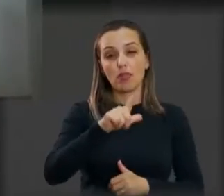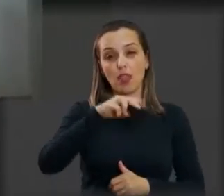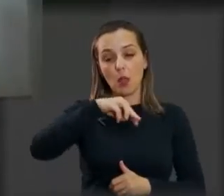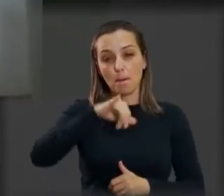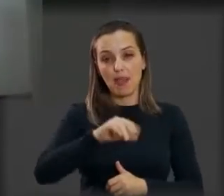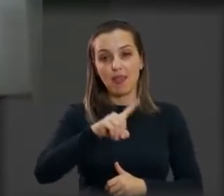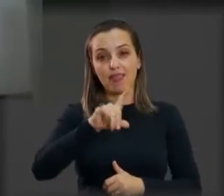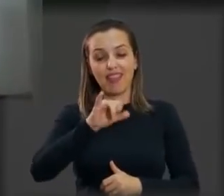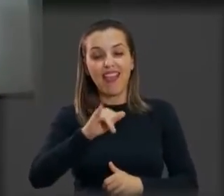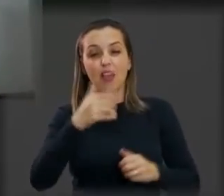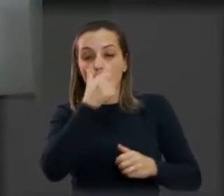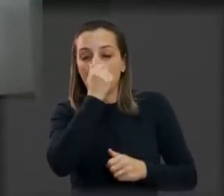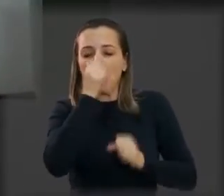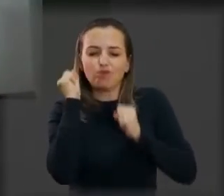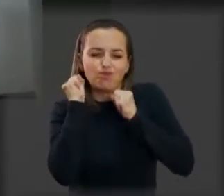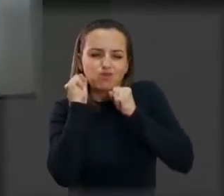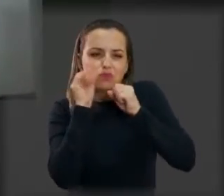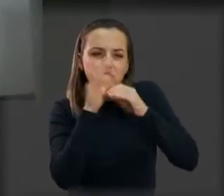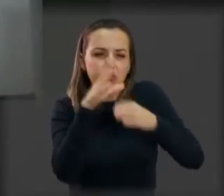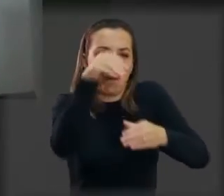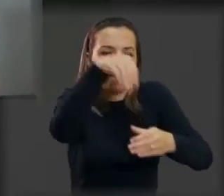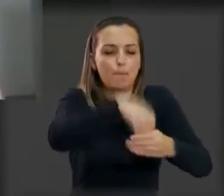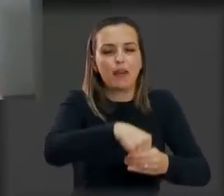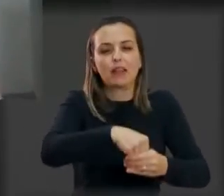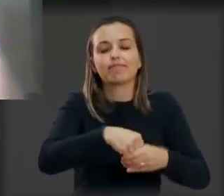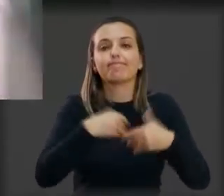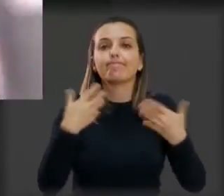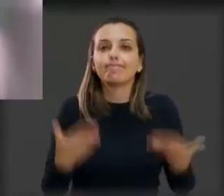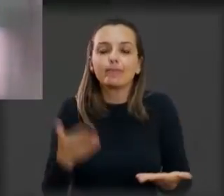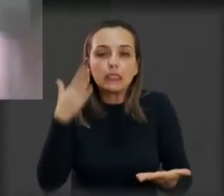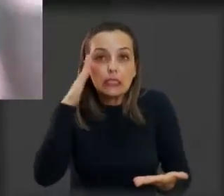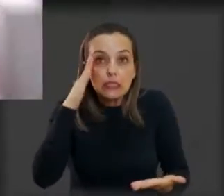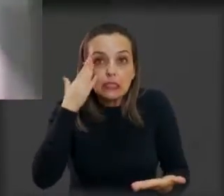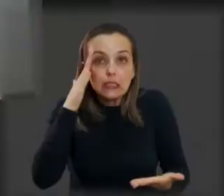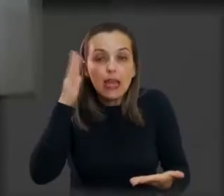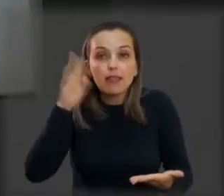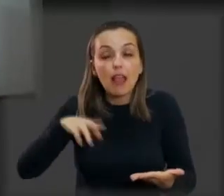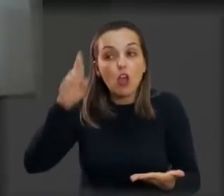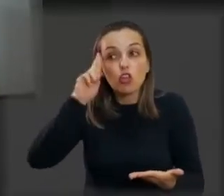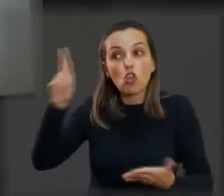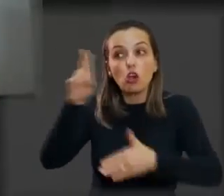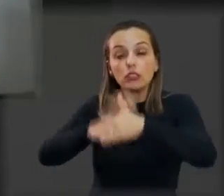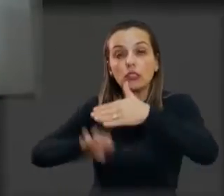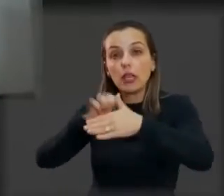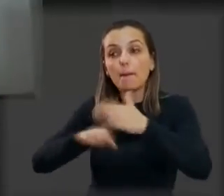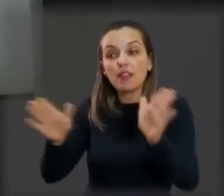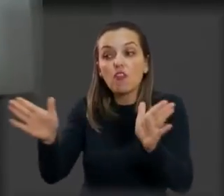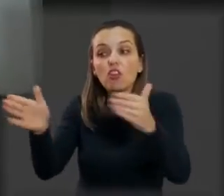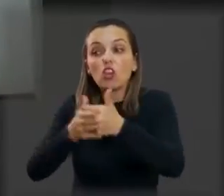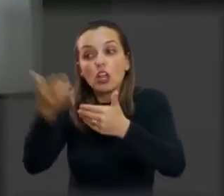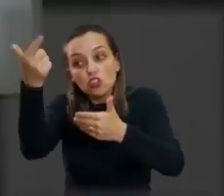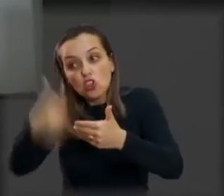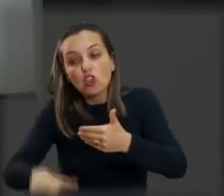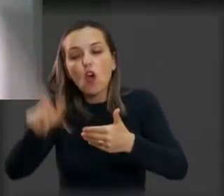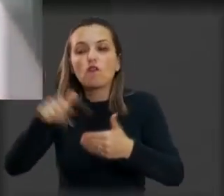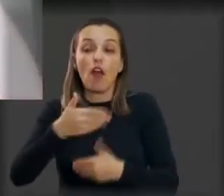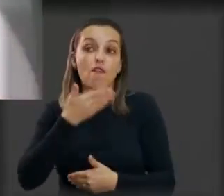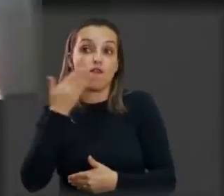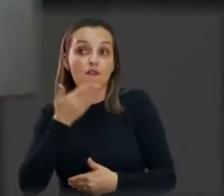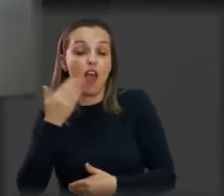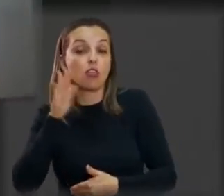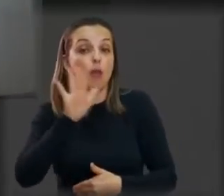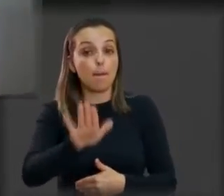segue lotando. Então, entenda que para cobrar para o empresário fechar e atuar corretamente é fácil,